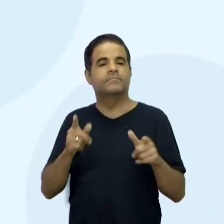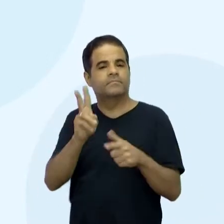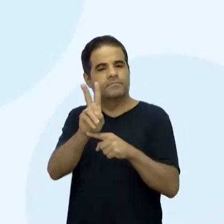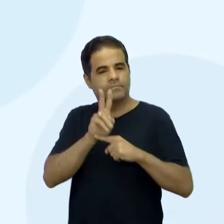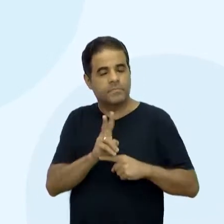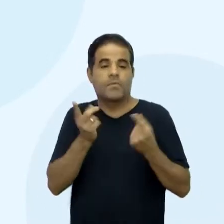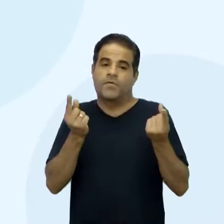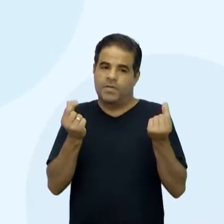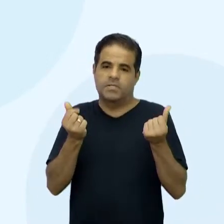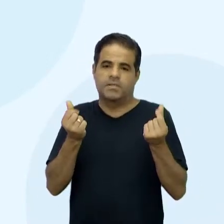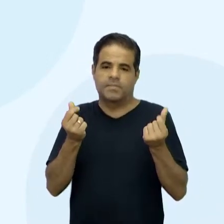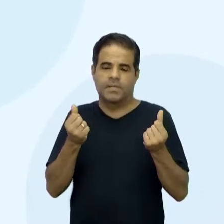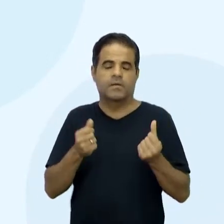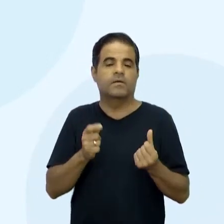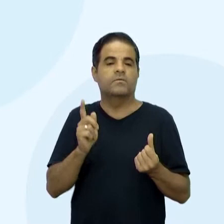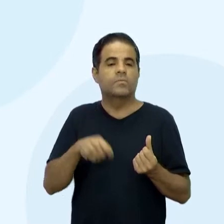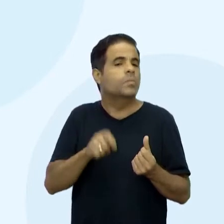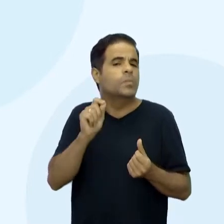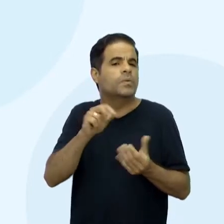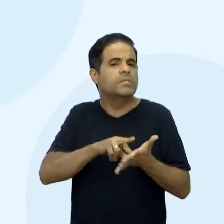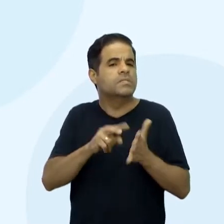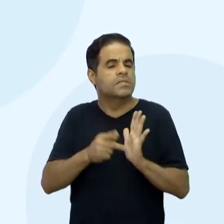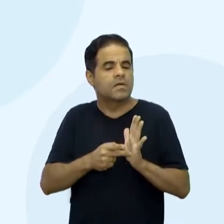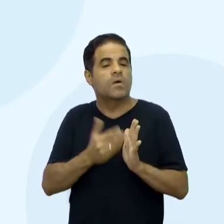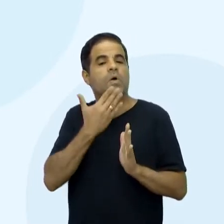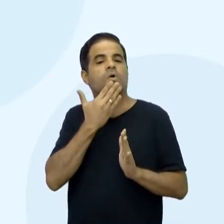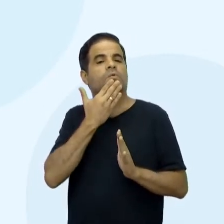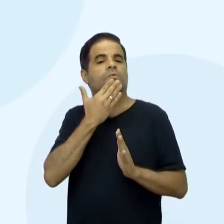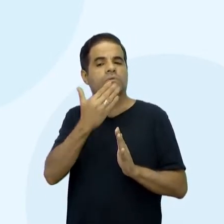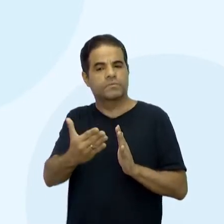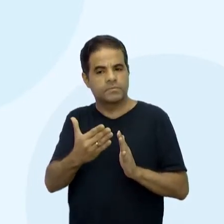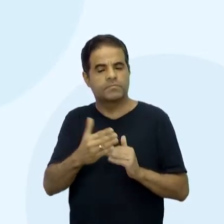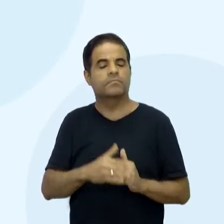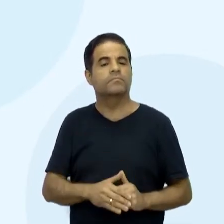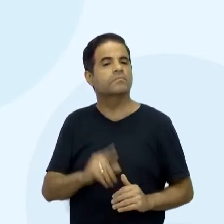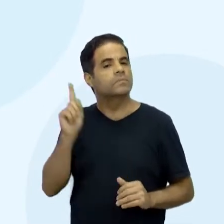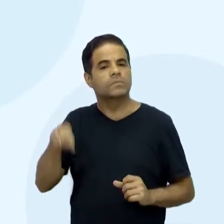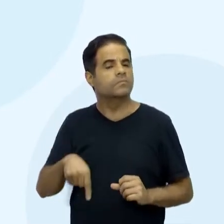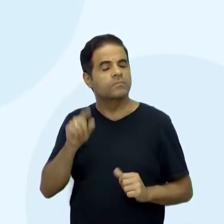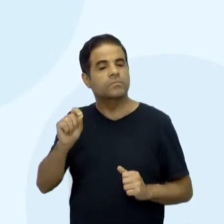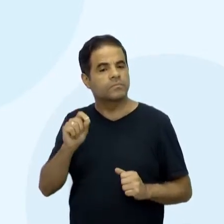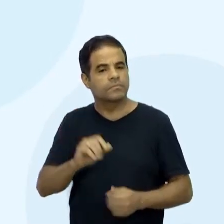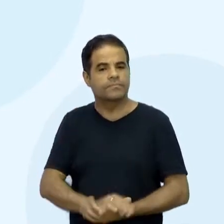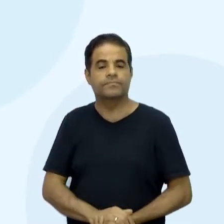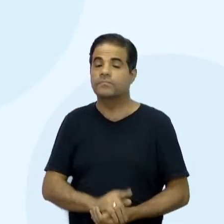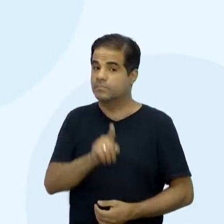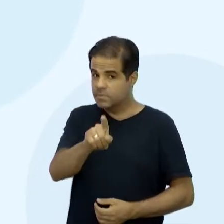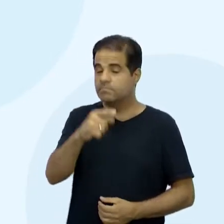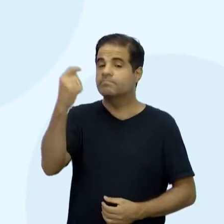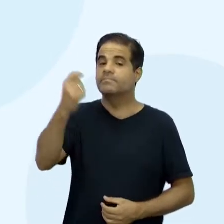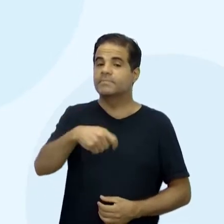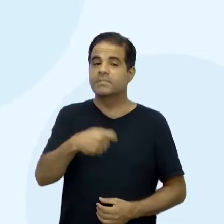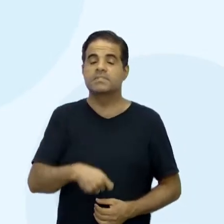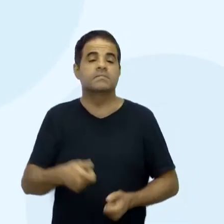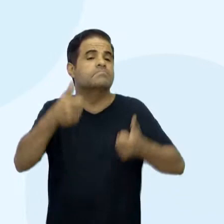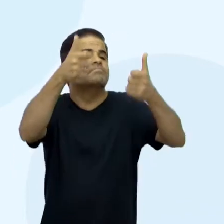financiamento. O que é financiamento? Para solicitar um financiamento, você precisa dizer para que